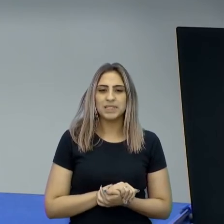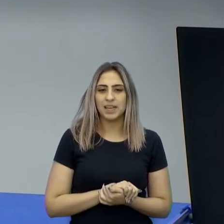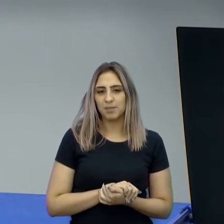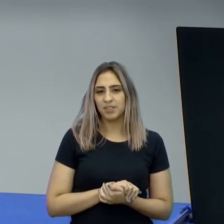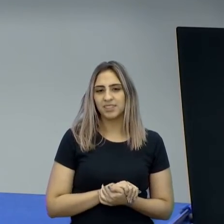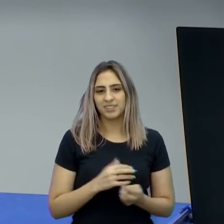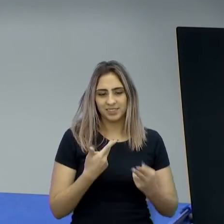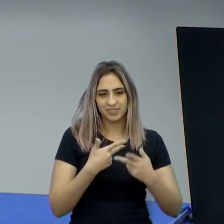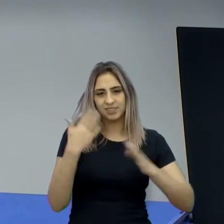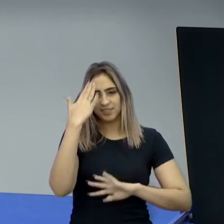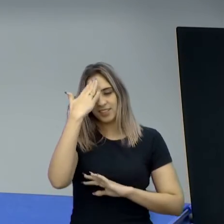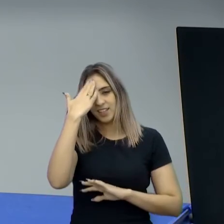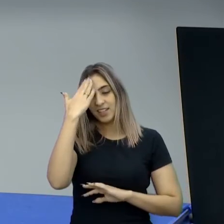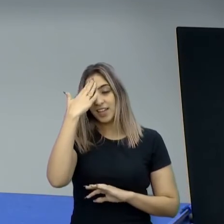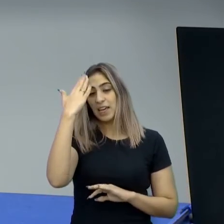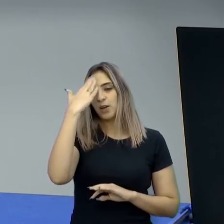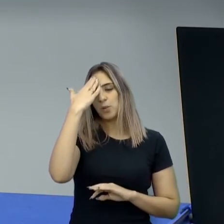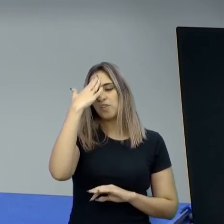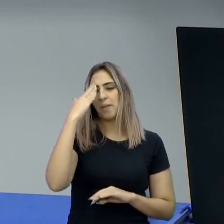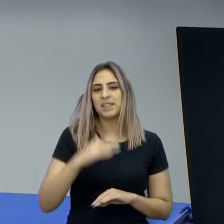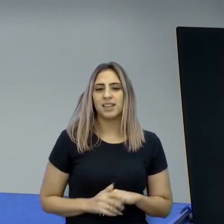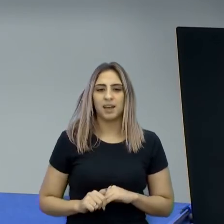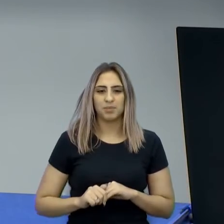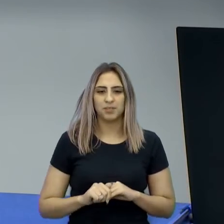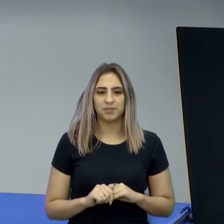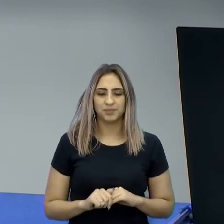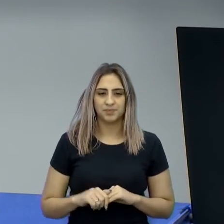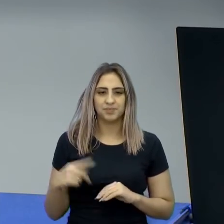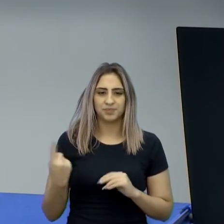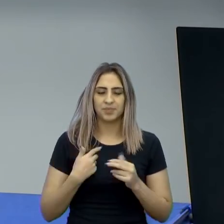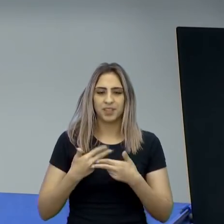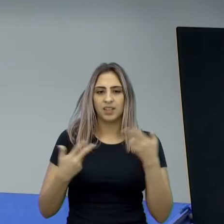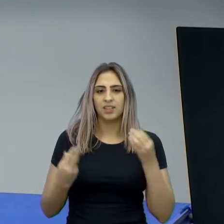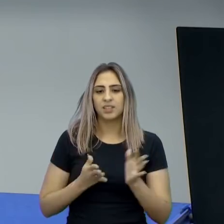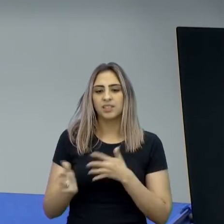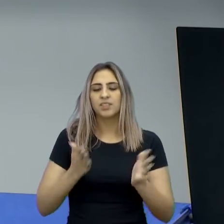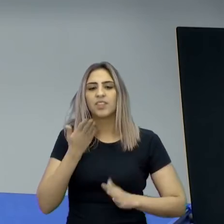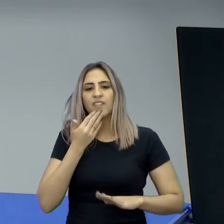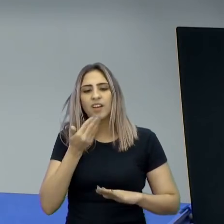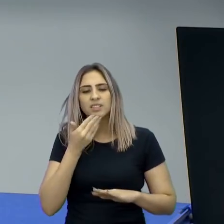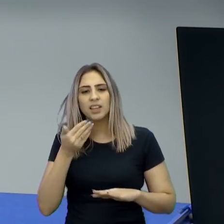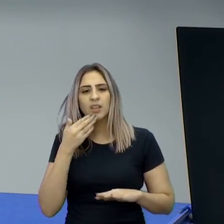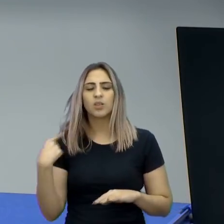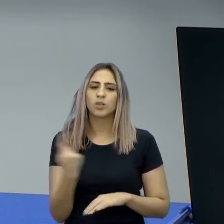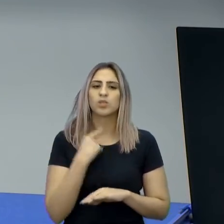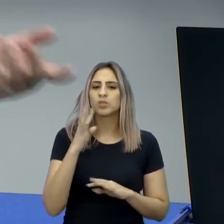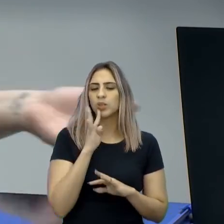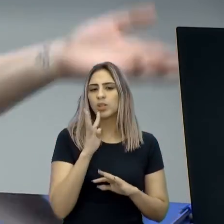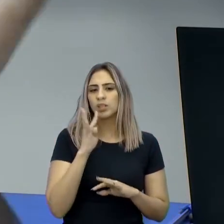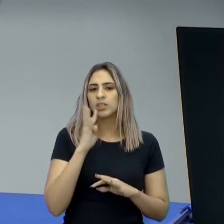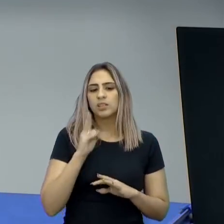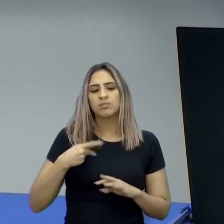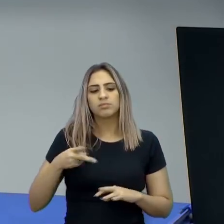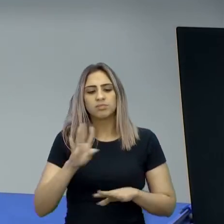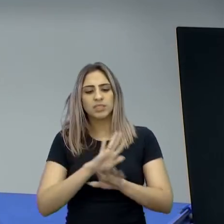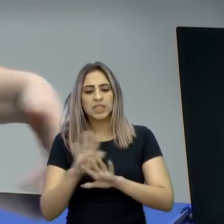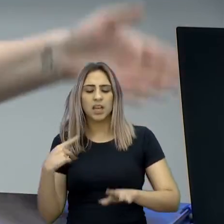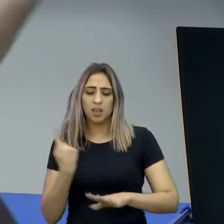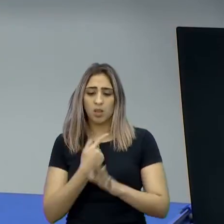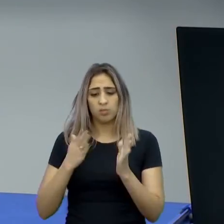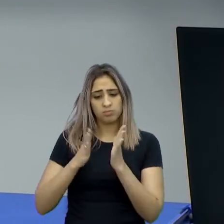E entender que o professor e a professora são nossos parceiros, são facilitadores do nosso conhecimento, mas que sem a nossa